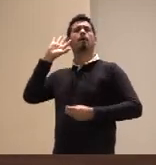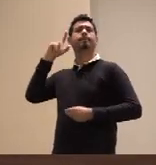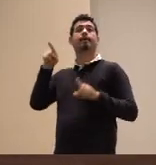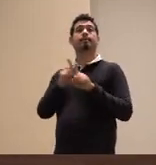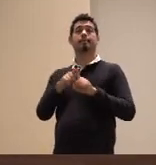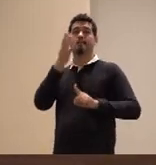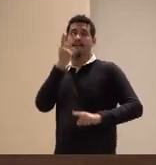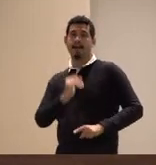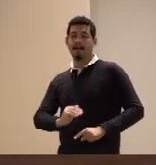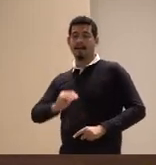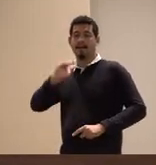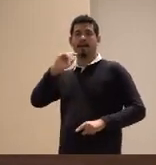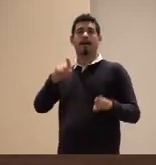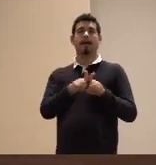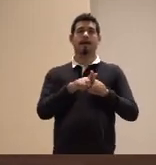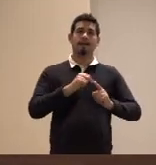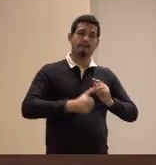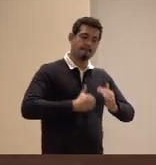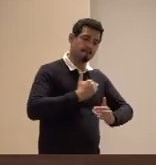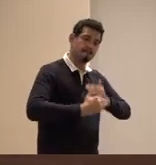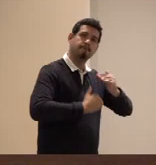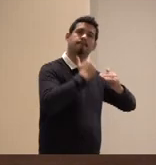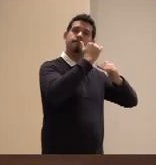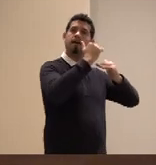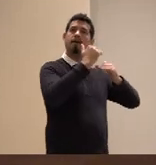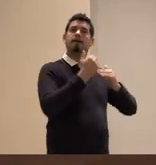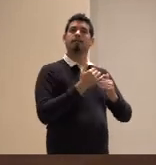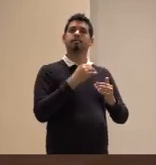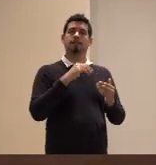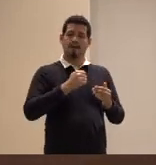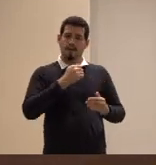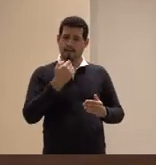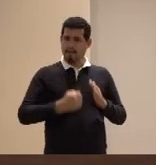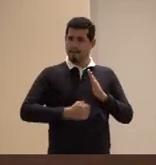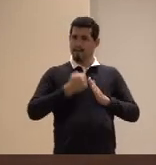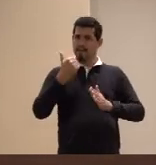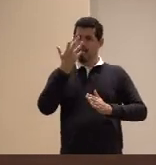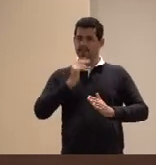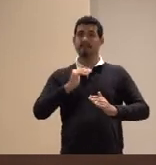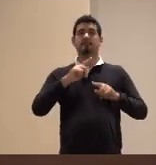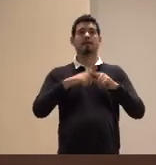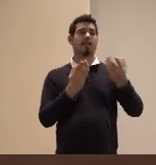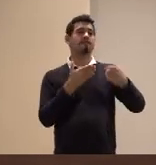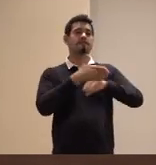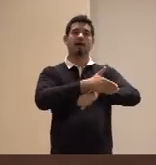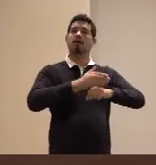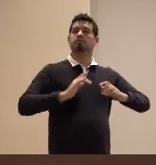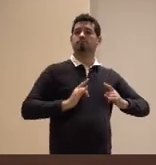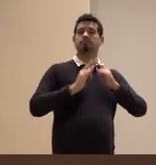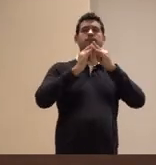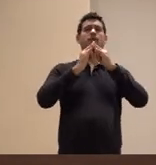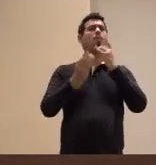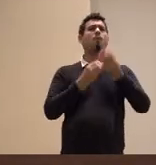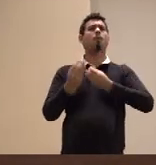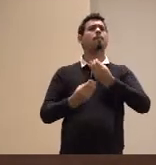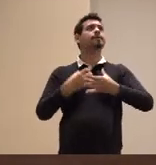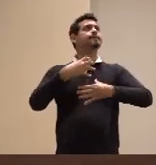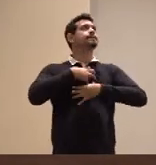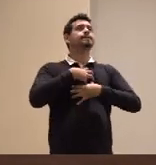uma criança na sua primeira infância, que ela vai a uma instituição, como é que